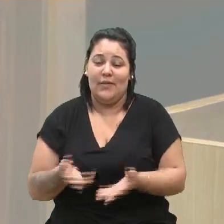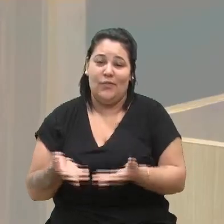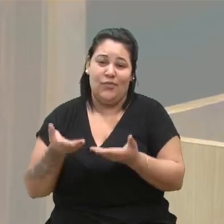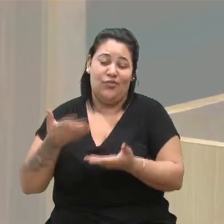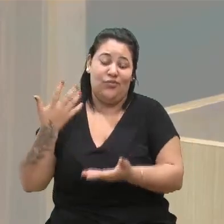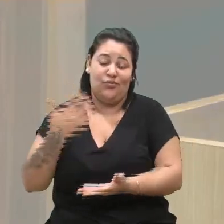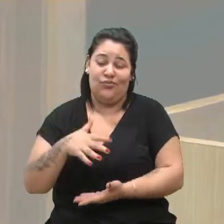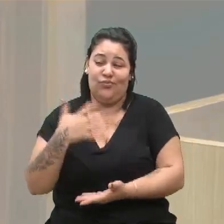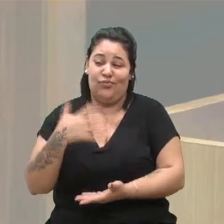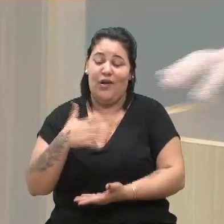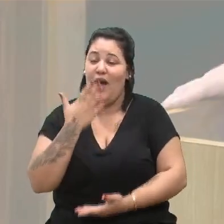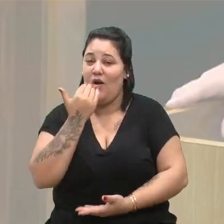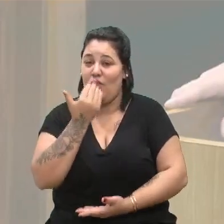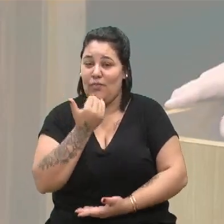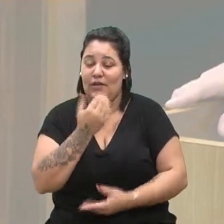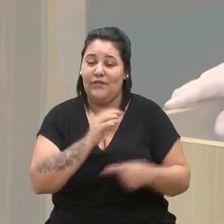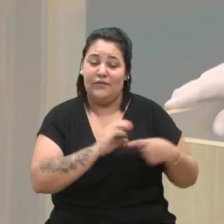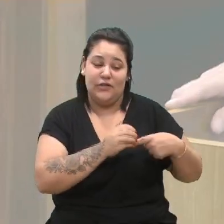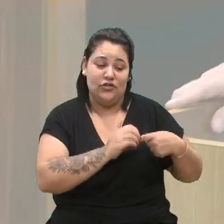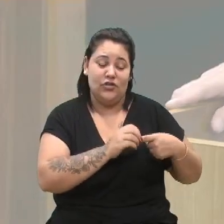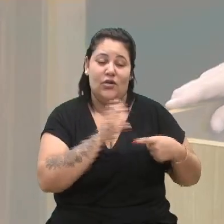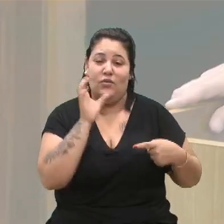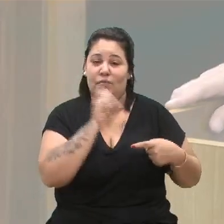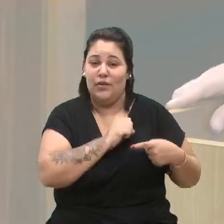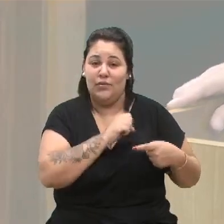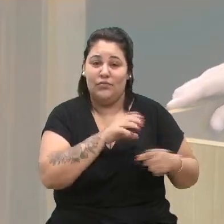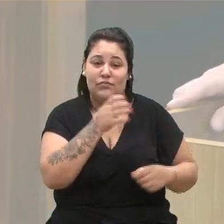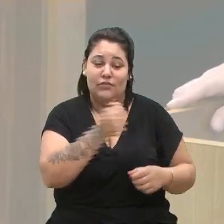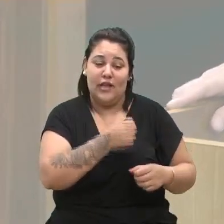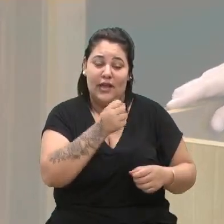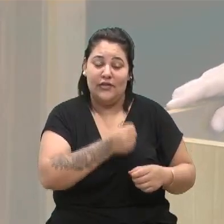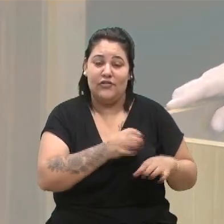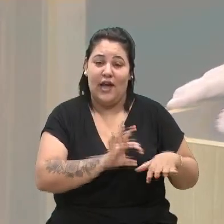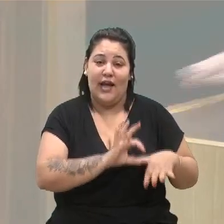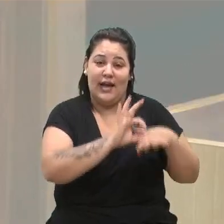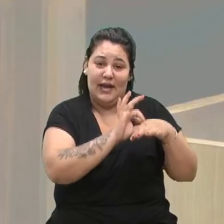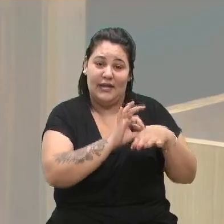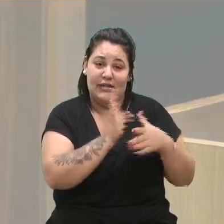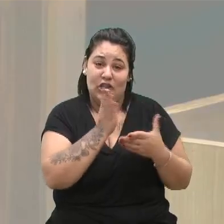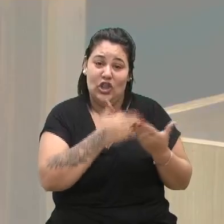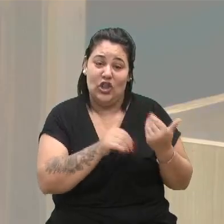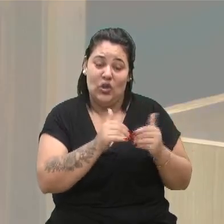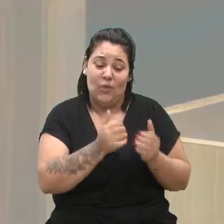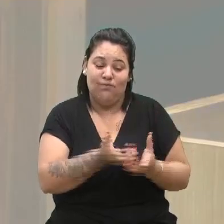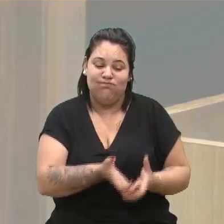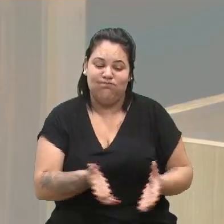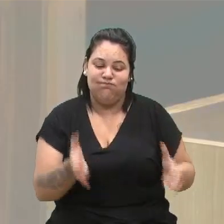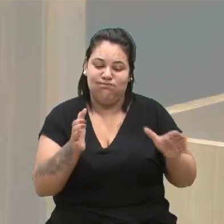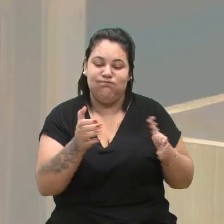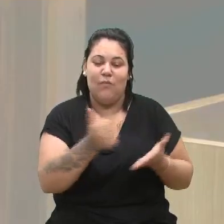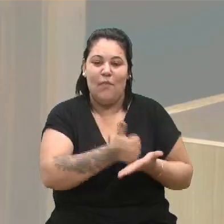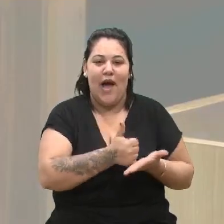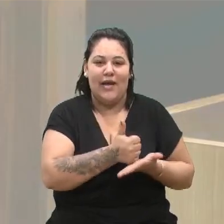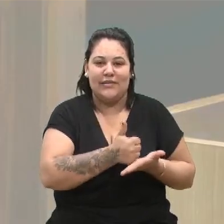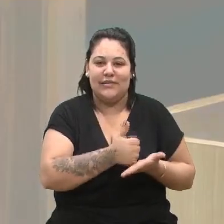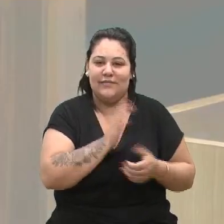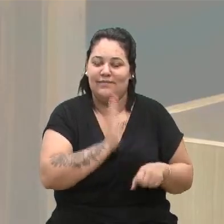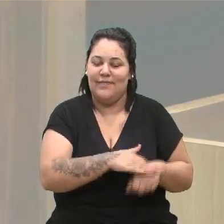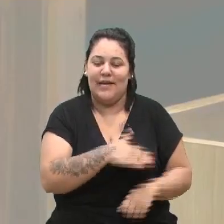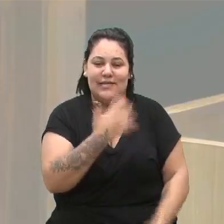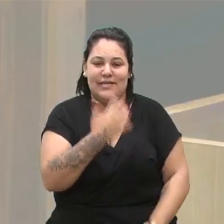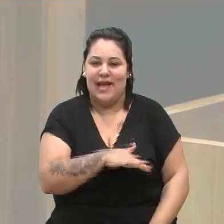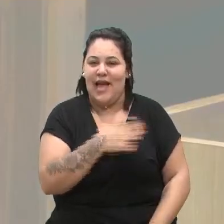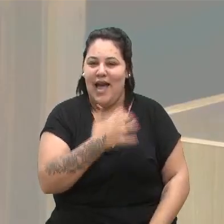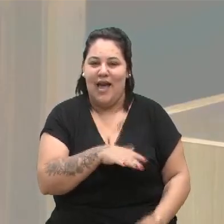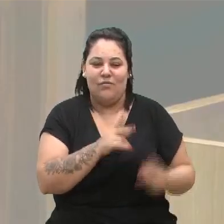já falou aqui, feijão, o pão, o leite, a carne, toda a cesta básica. Vai ficar mais caro para a população